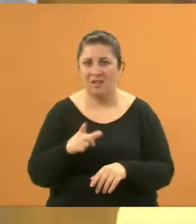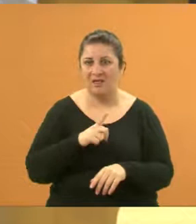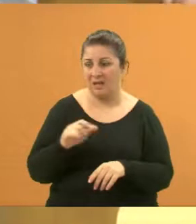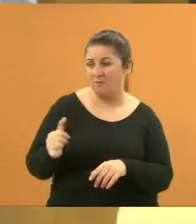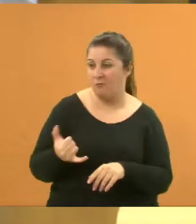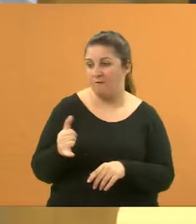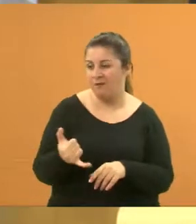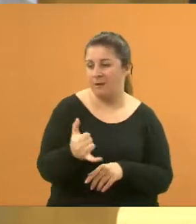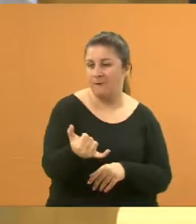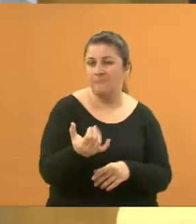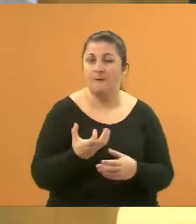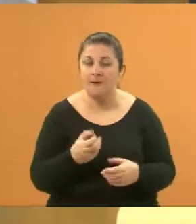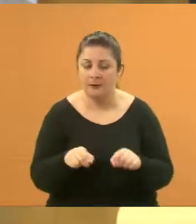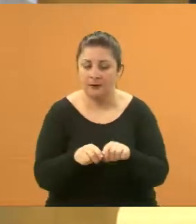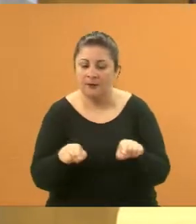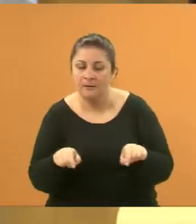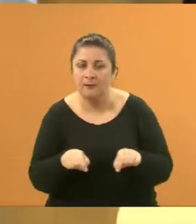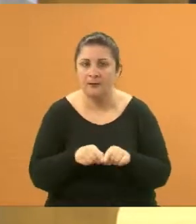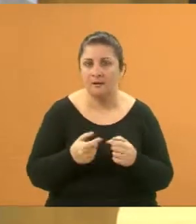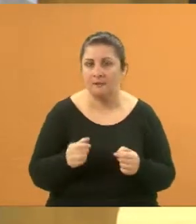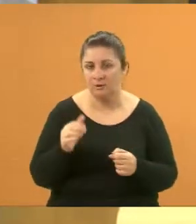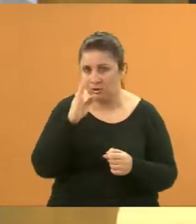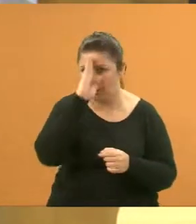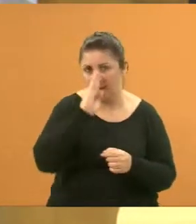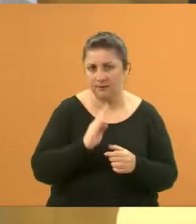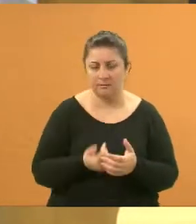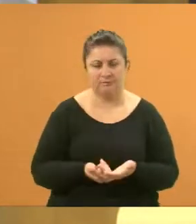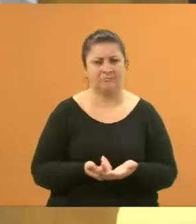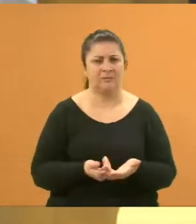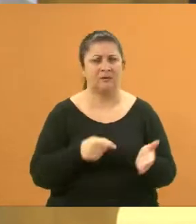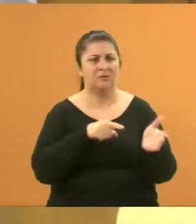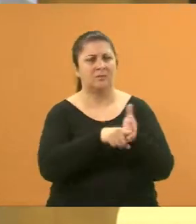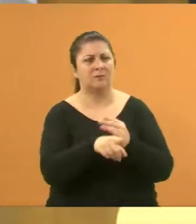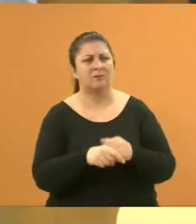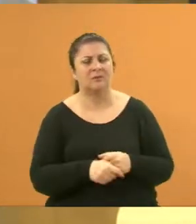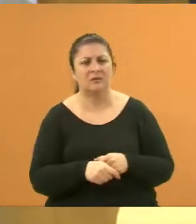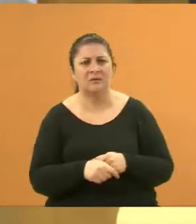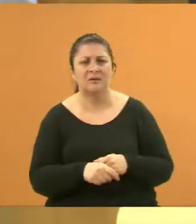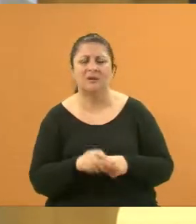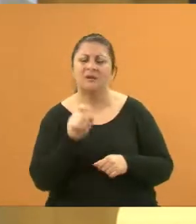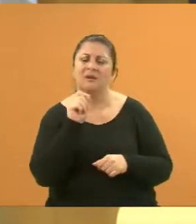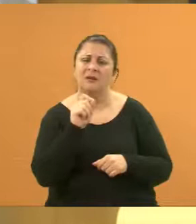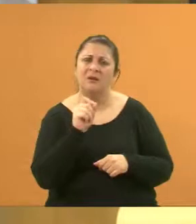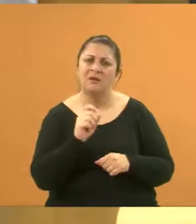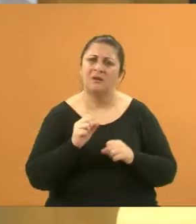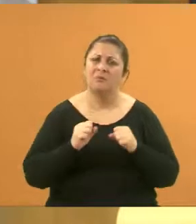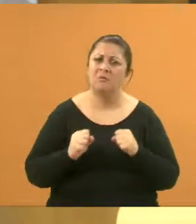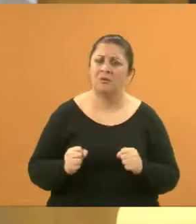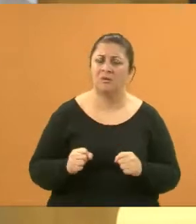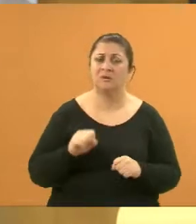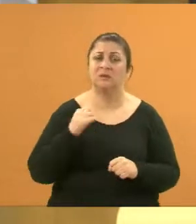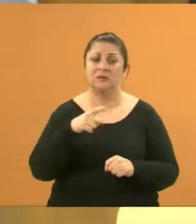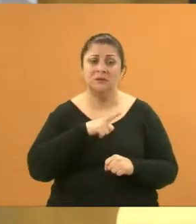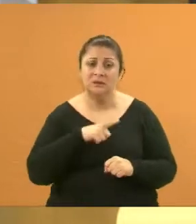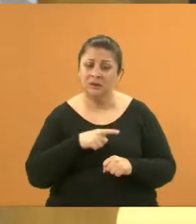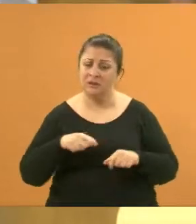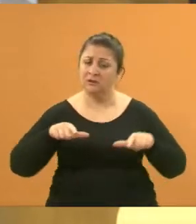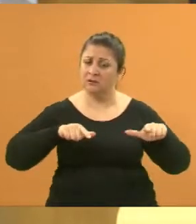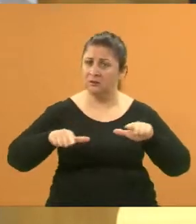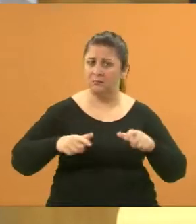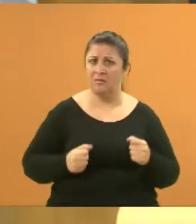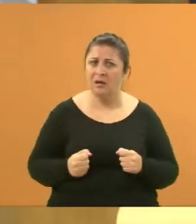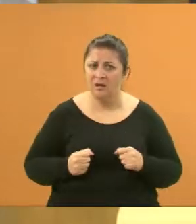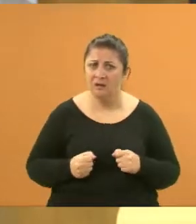está ali para ganhar um pedaço de terra. E eu pergunto, quem tem condições, quem tem um emprego digno, que